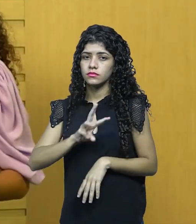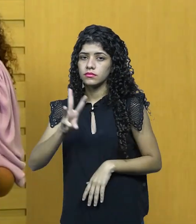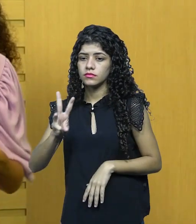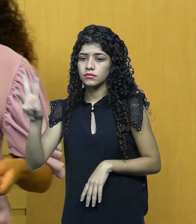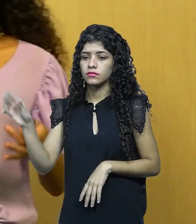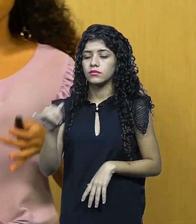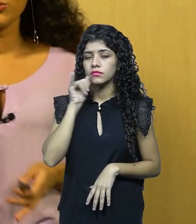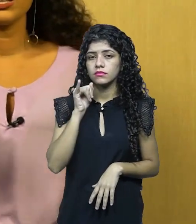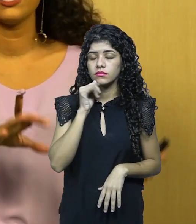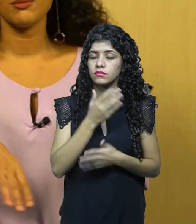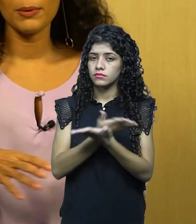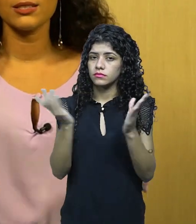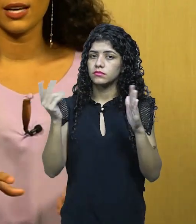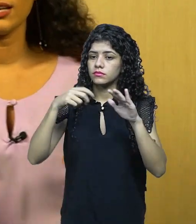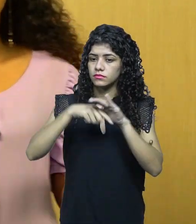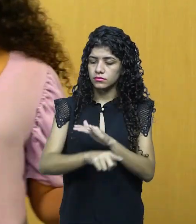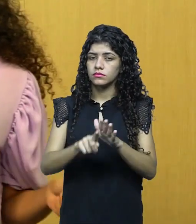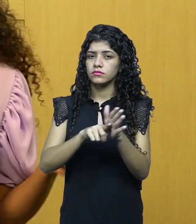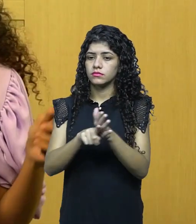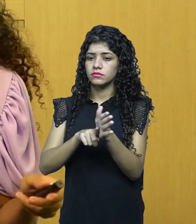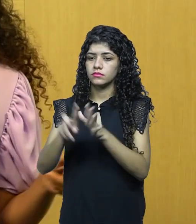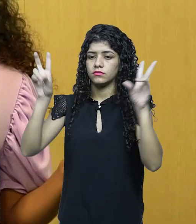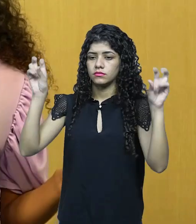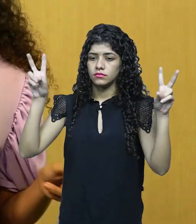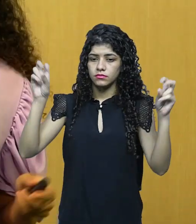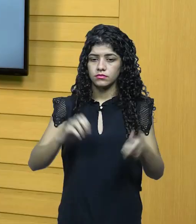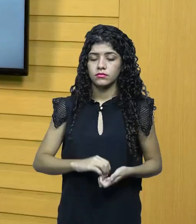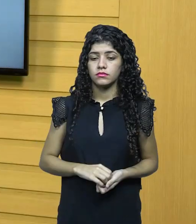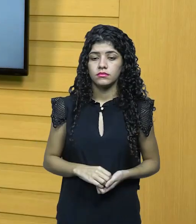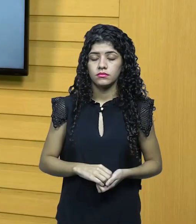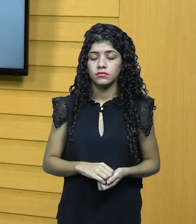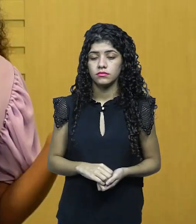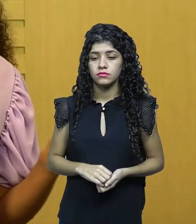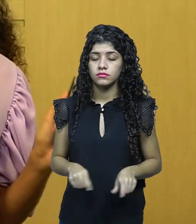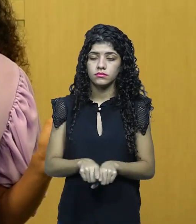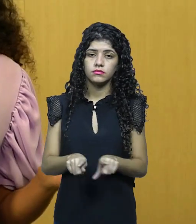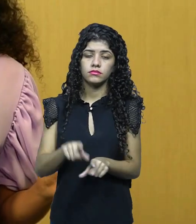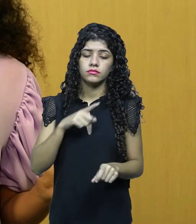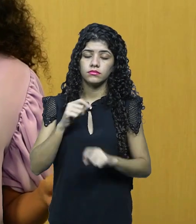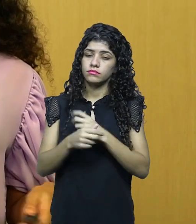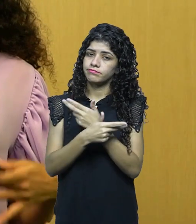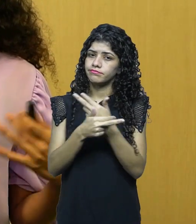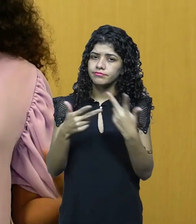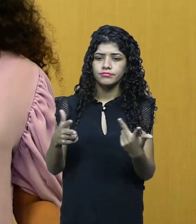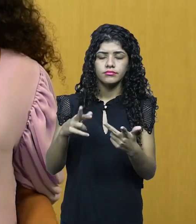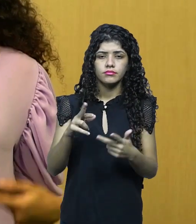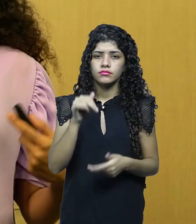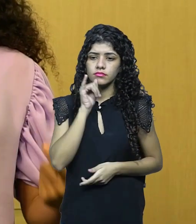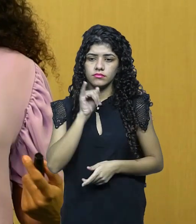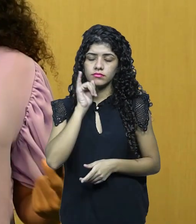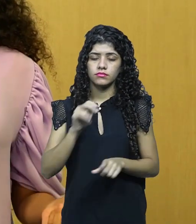mais exemplos, se aprofunda e dê uma pesquisada sobre formatação, que tem muitas regras, tem muitos